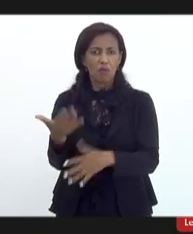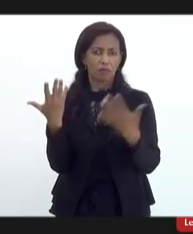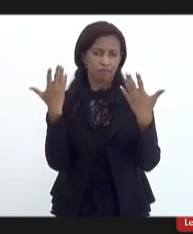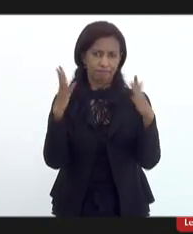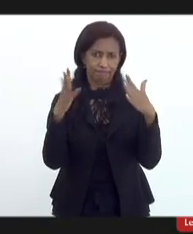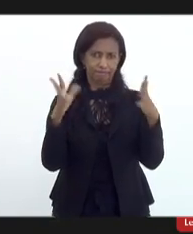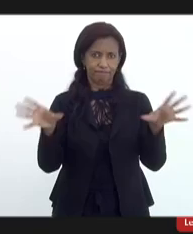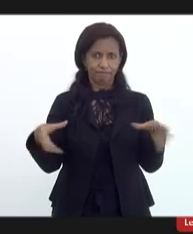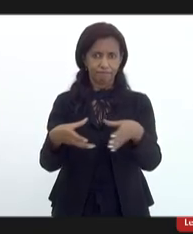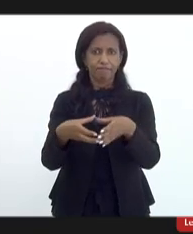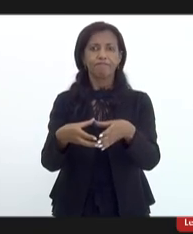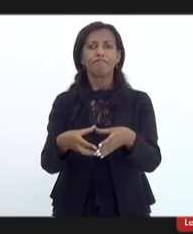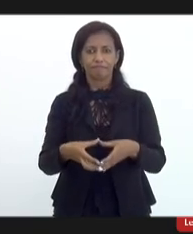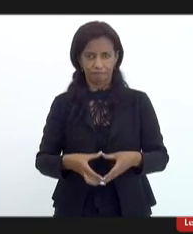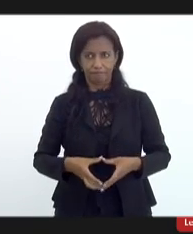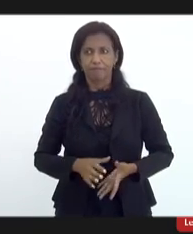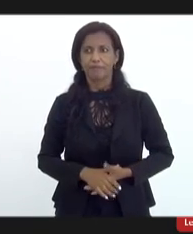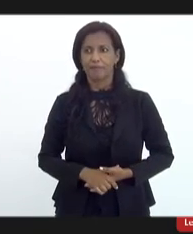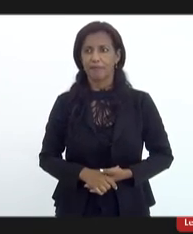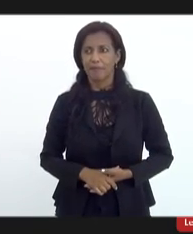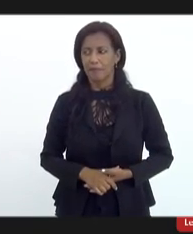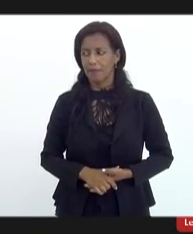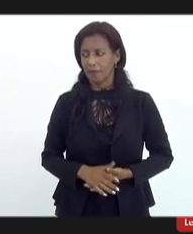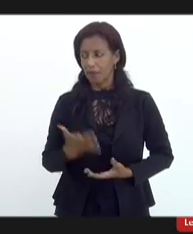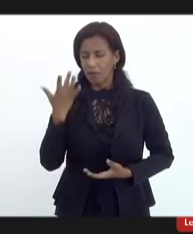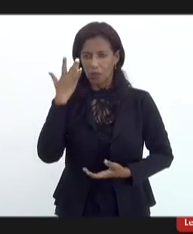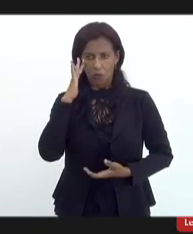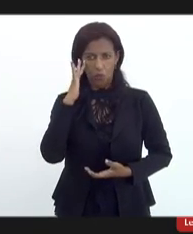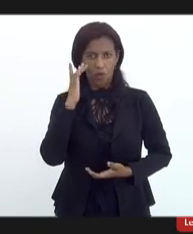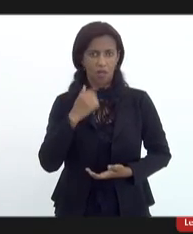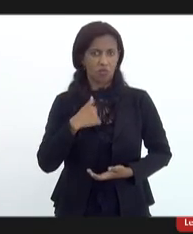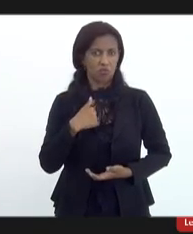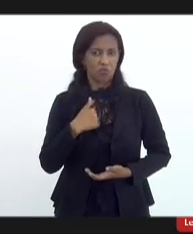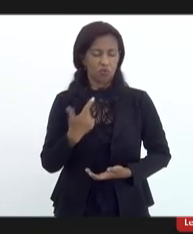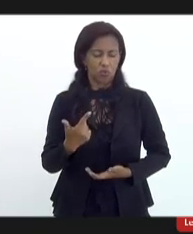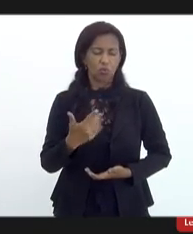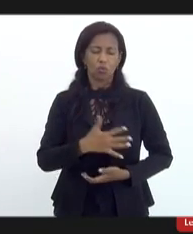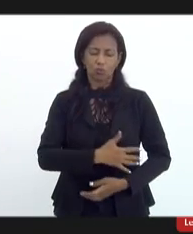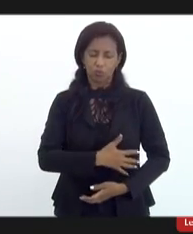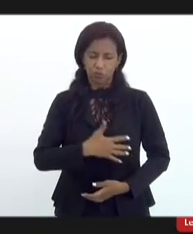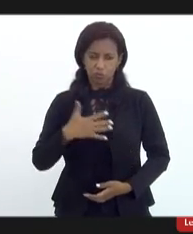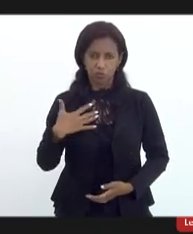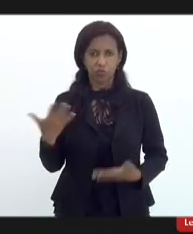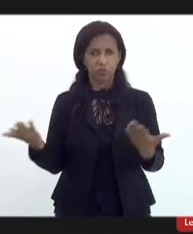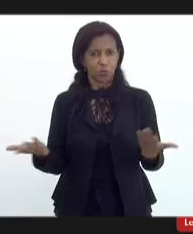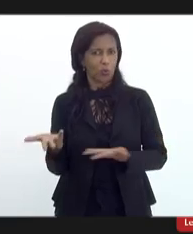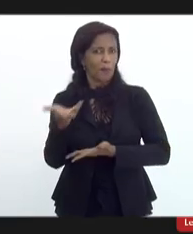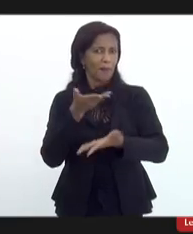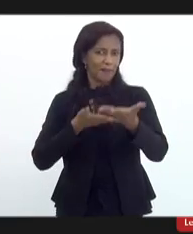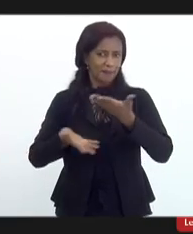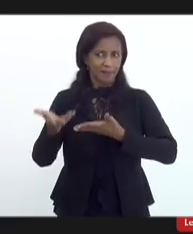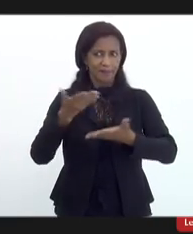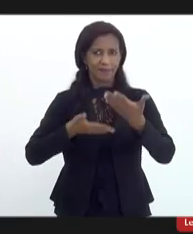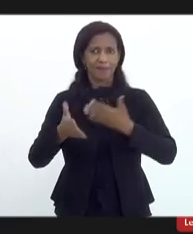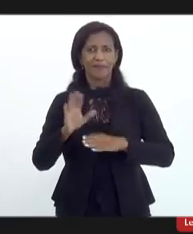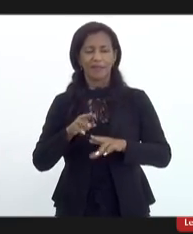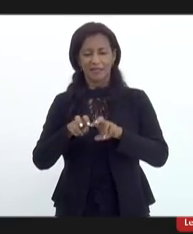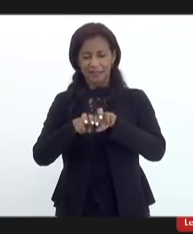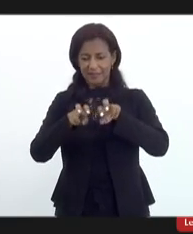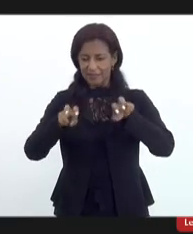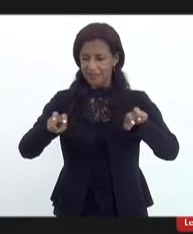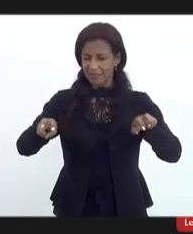aí à comissão. Eu acho que eu estou extremamente orgulhoso hoje de participar dessa